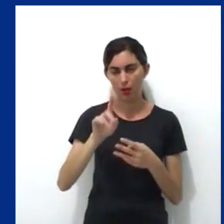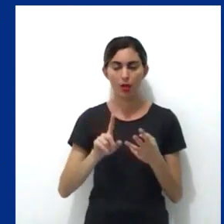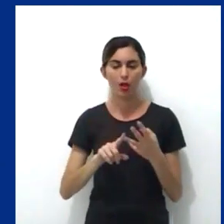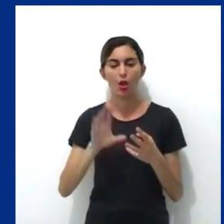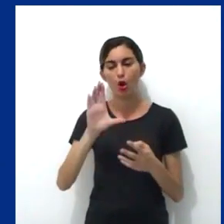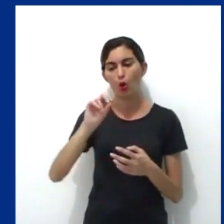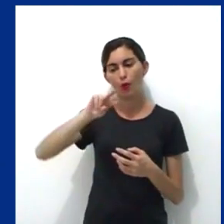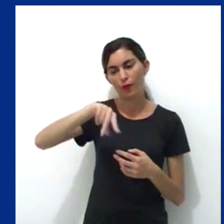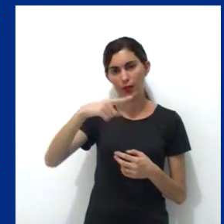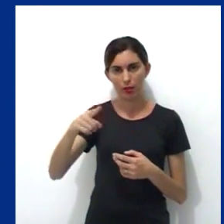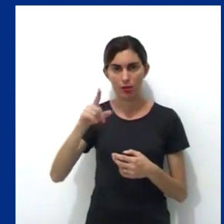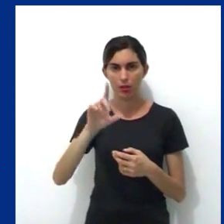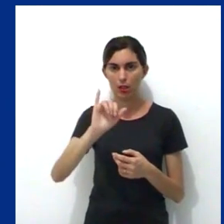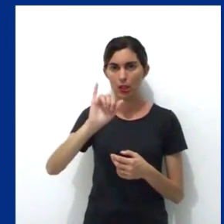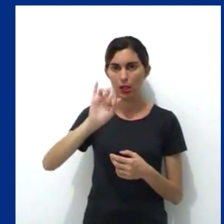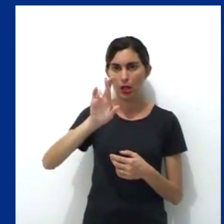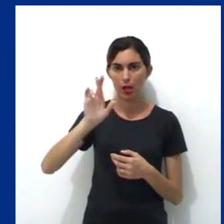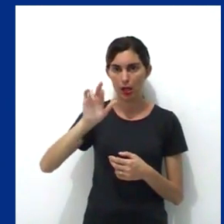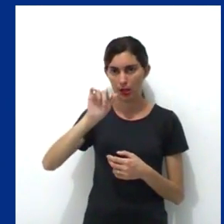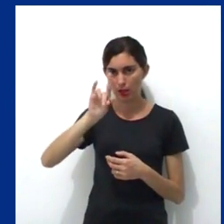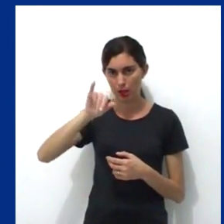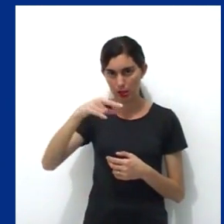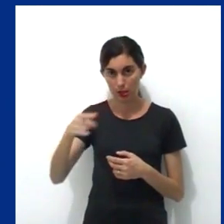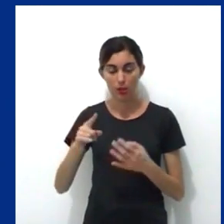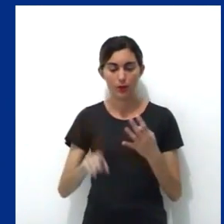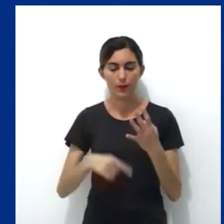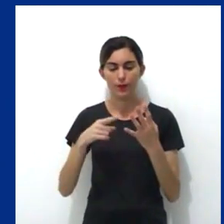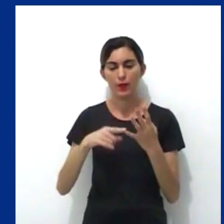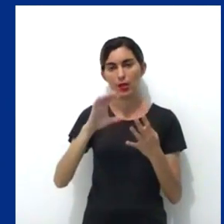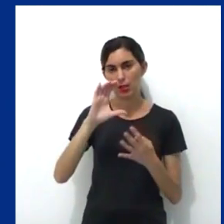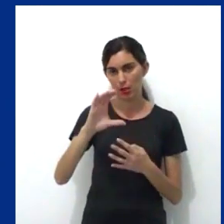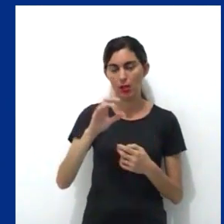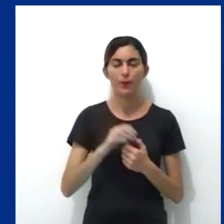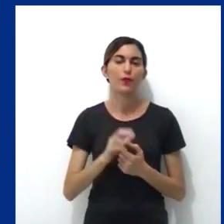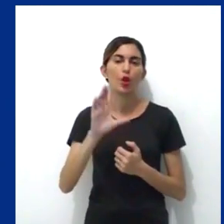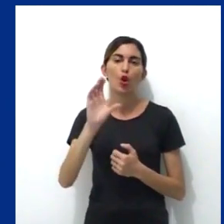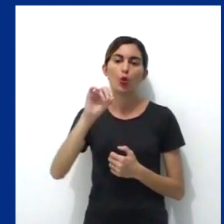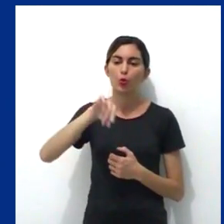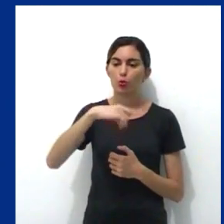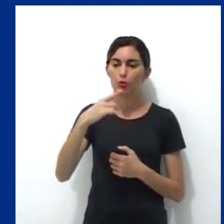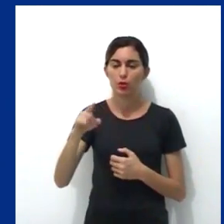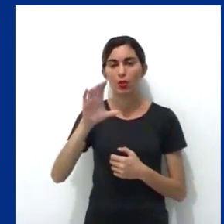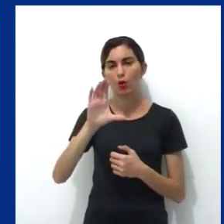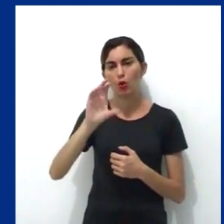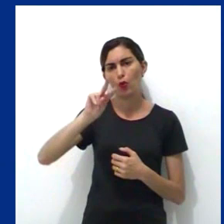as alternativas e vocês vão tentar pensar qual é a resposta, tá? Então vamos ver na letra A.